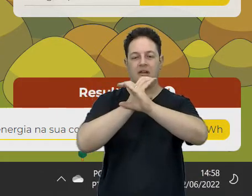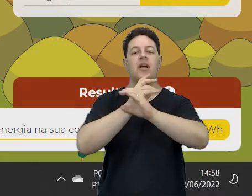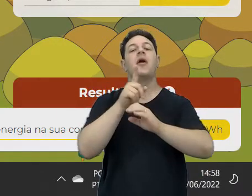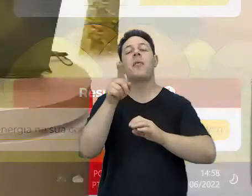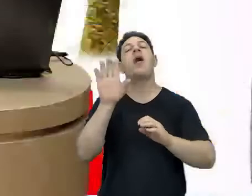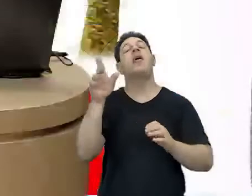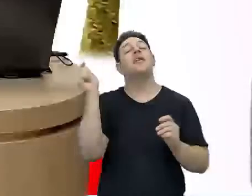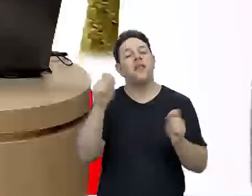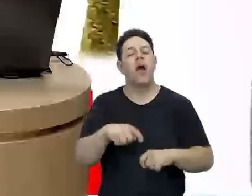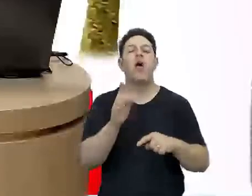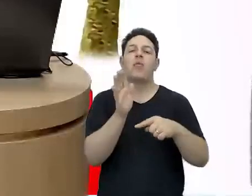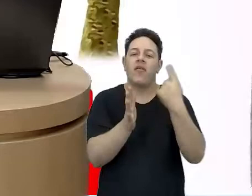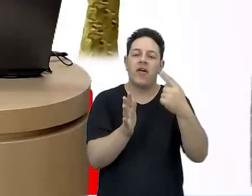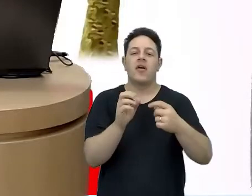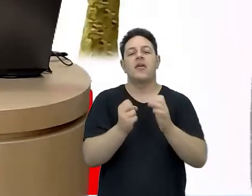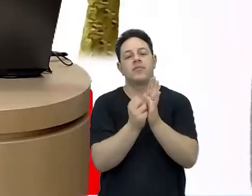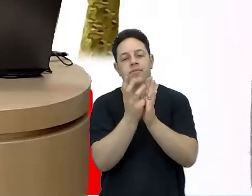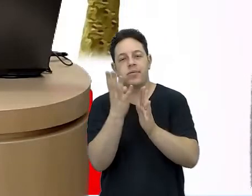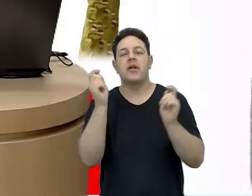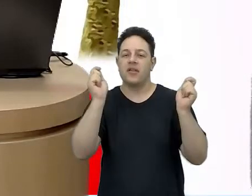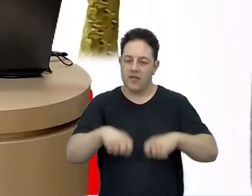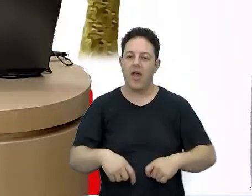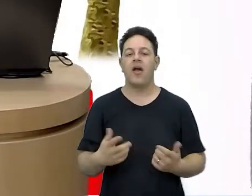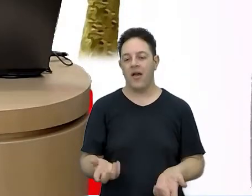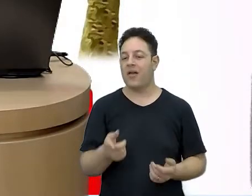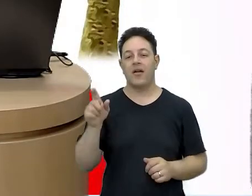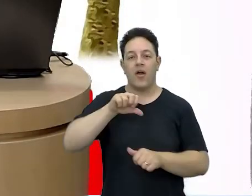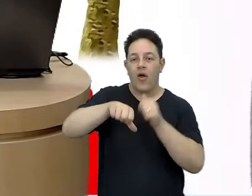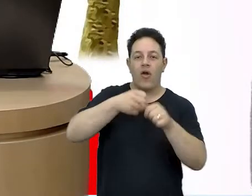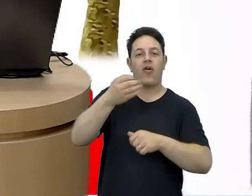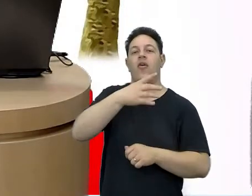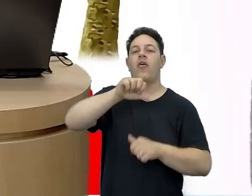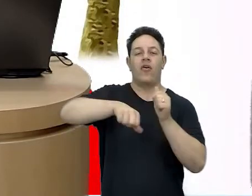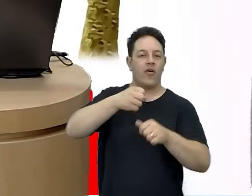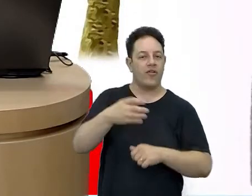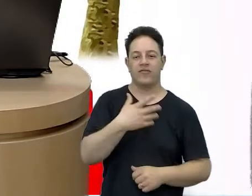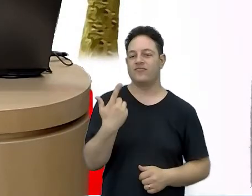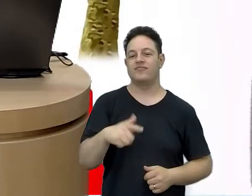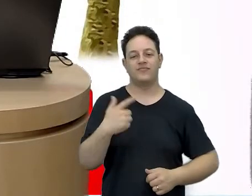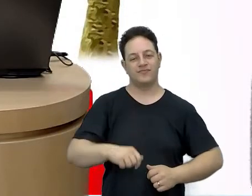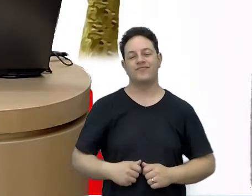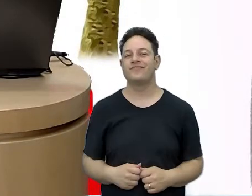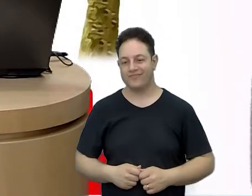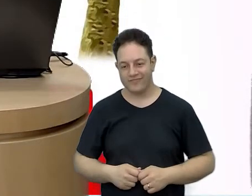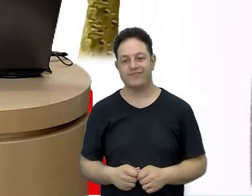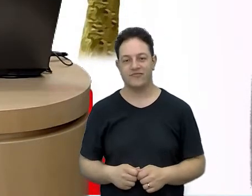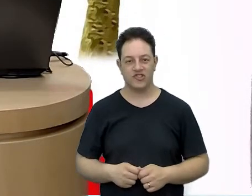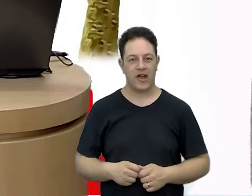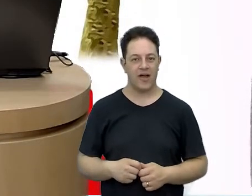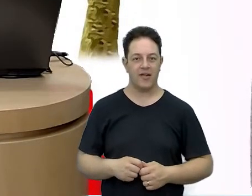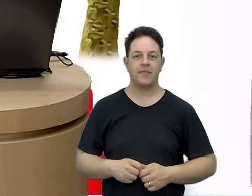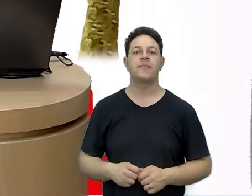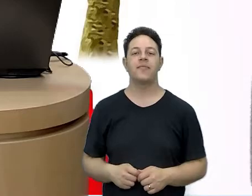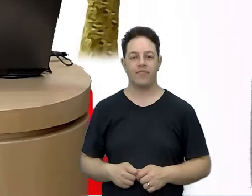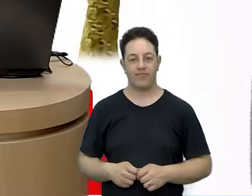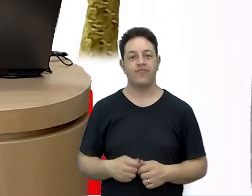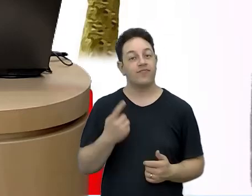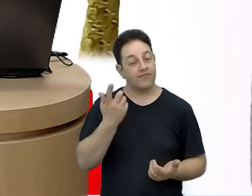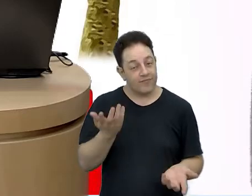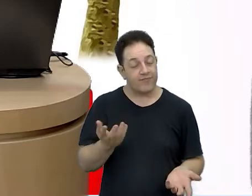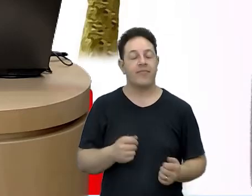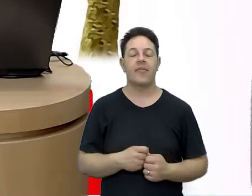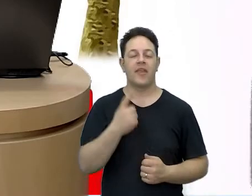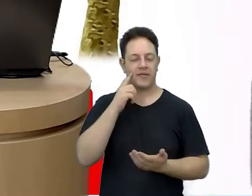várias vezes, né? Reutilizar e tudo mais. A emissão é zerada, mas ela não é renovável. Eu já não achei vantagem